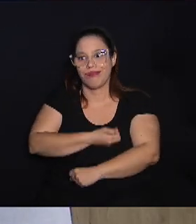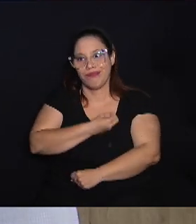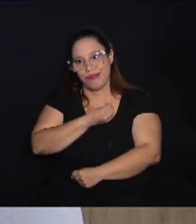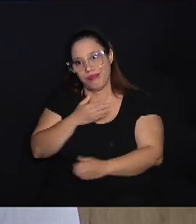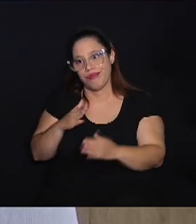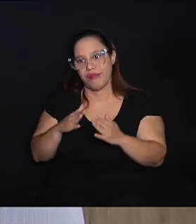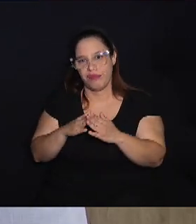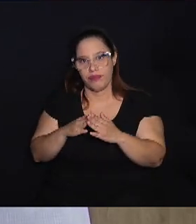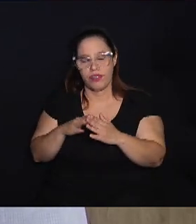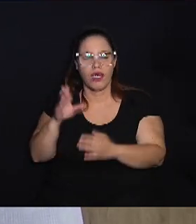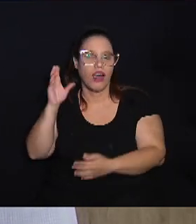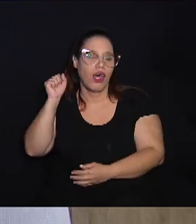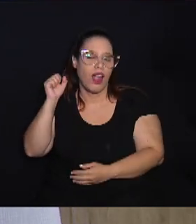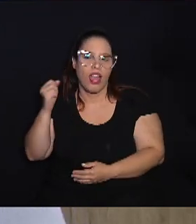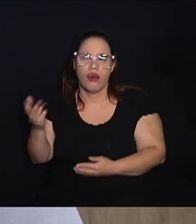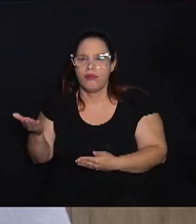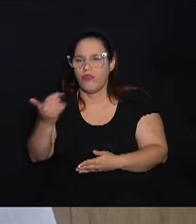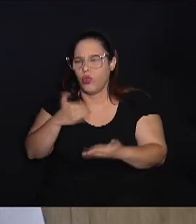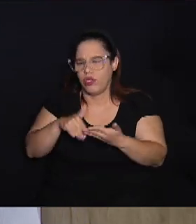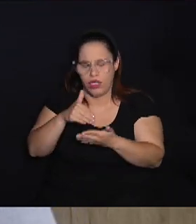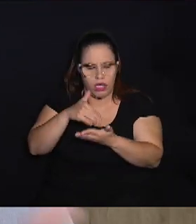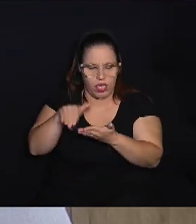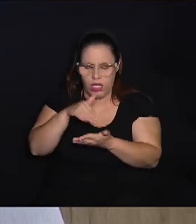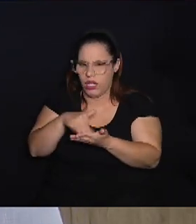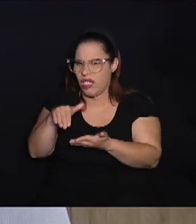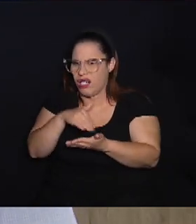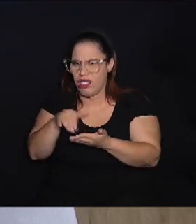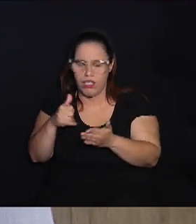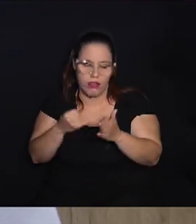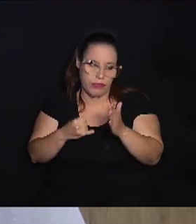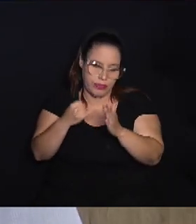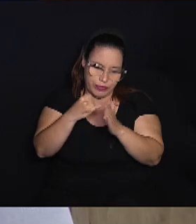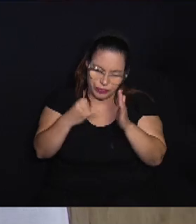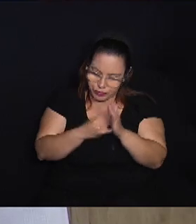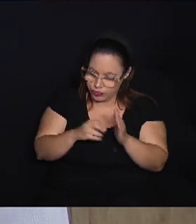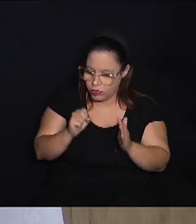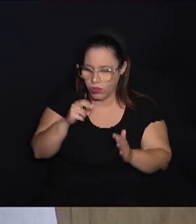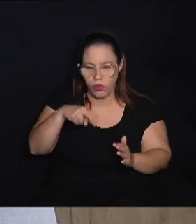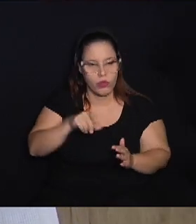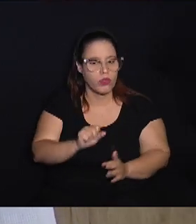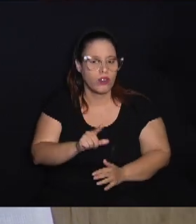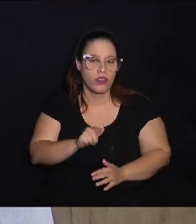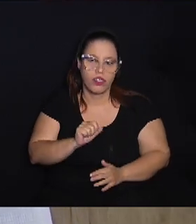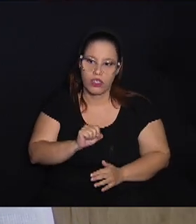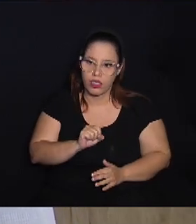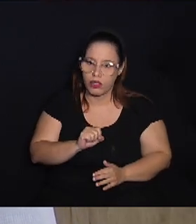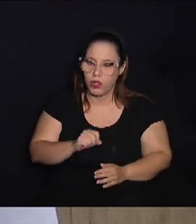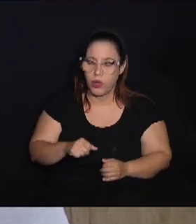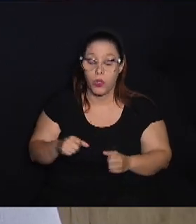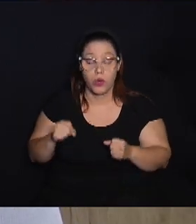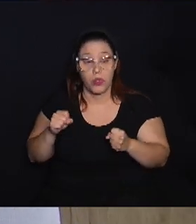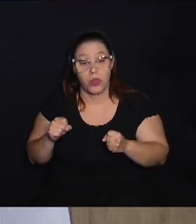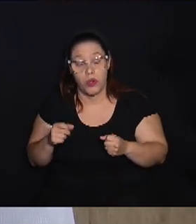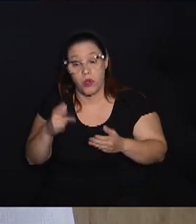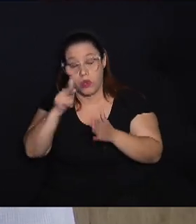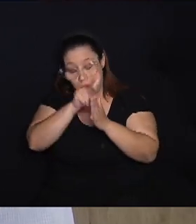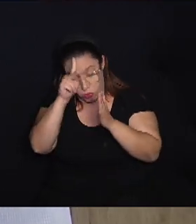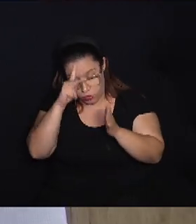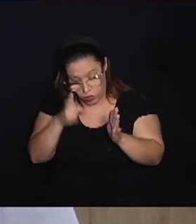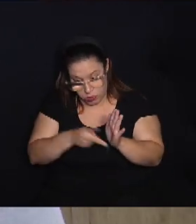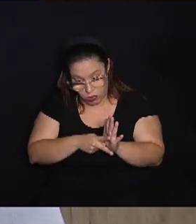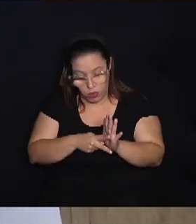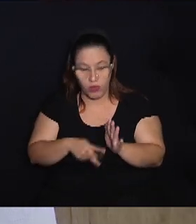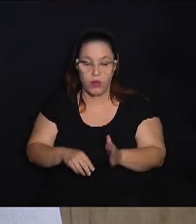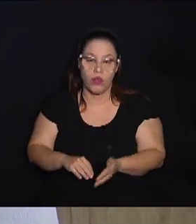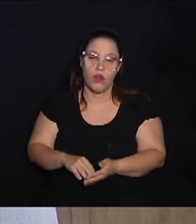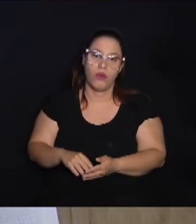gente escutou todas as secretarias envolvidas, todas as entidades, ONGs e os próprios moradores em situação de rua, para a gente fazer um diagnóstico disso